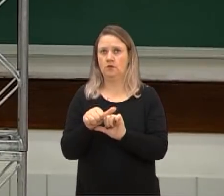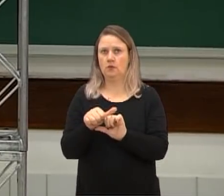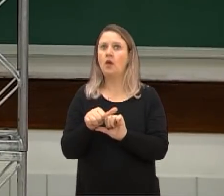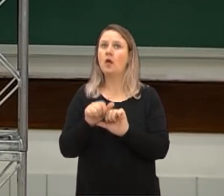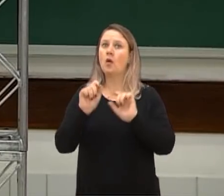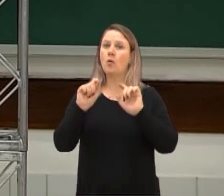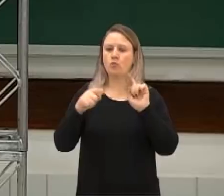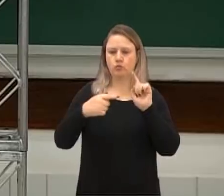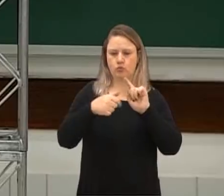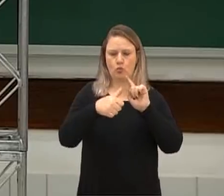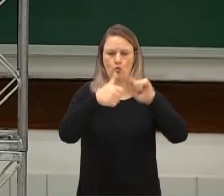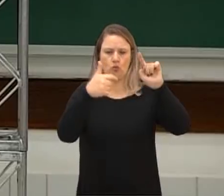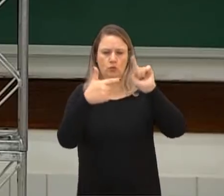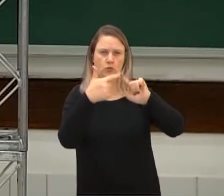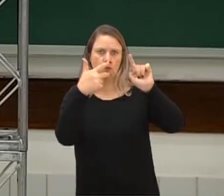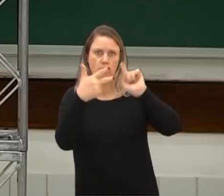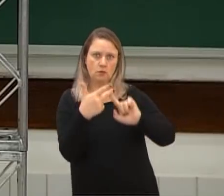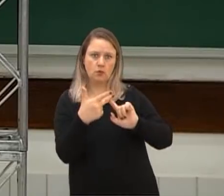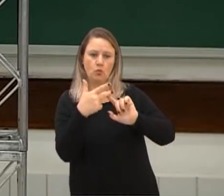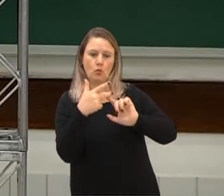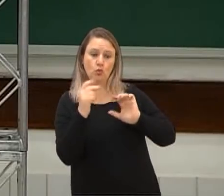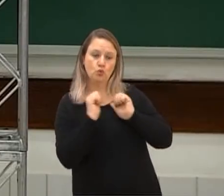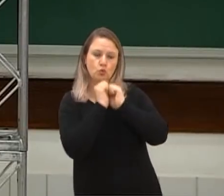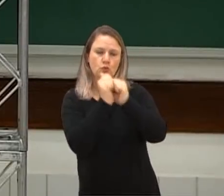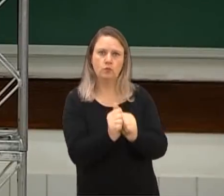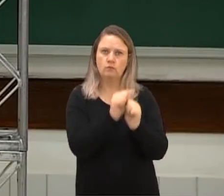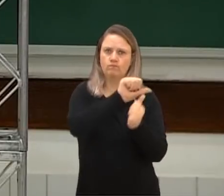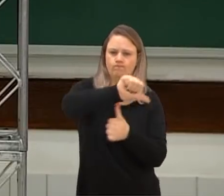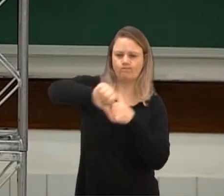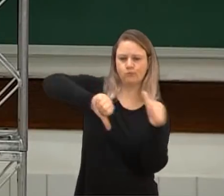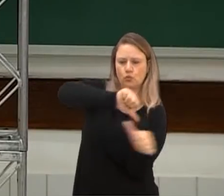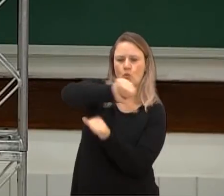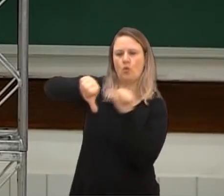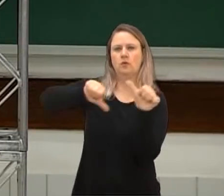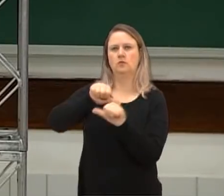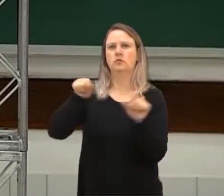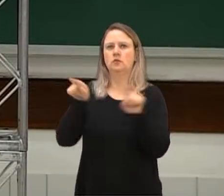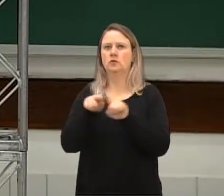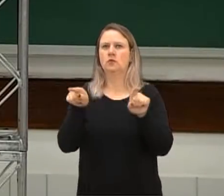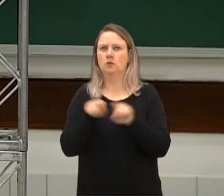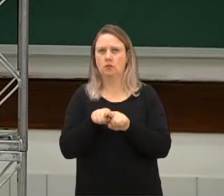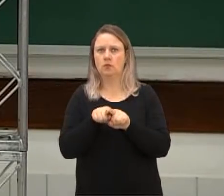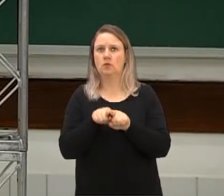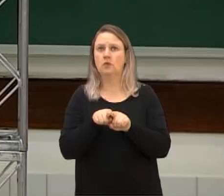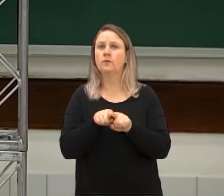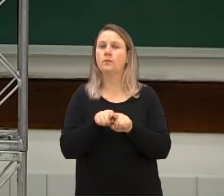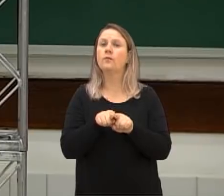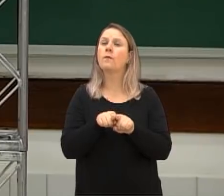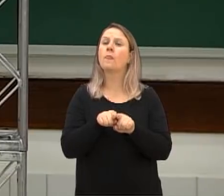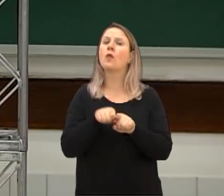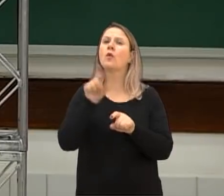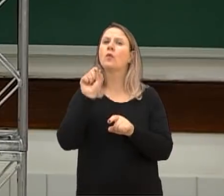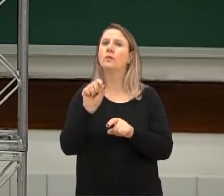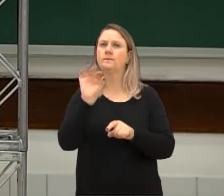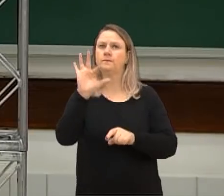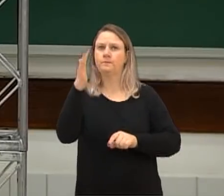intemperismo, porque o processo químico, físico e biológico faz com